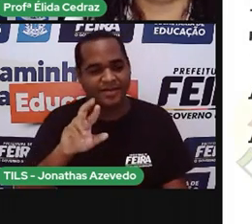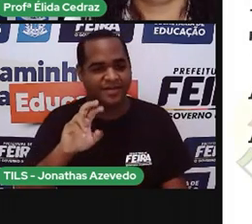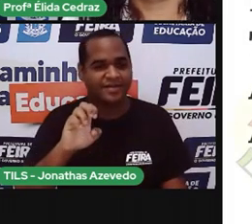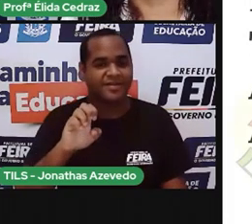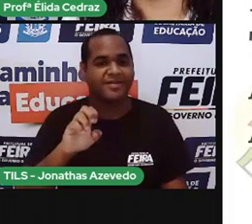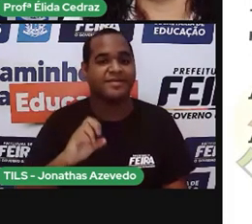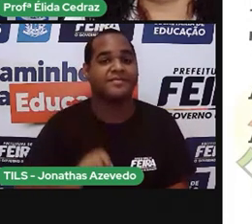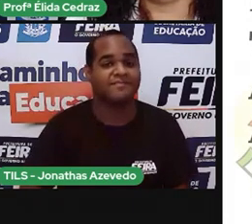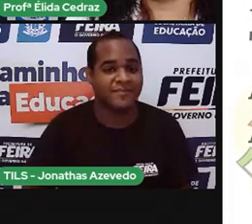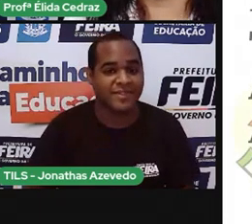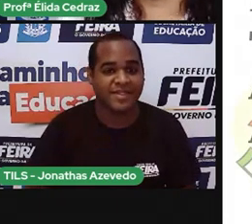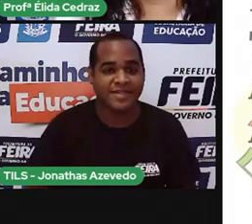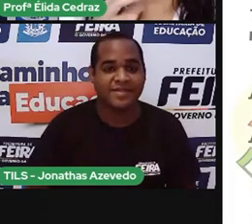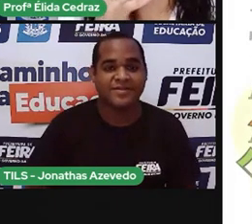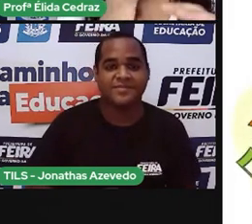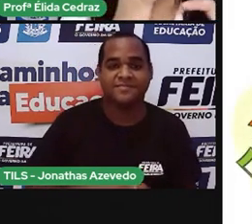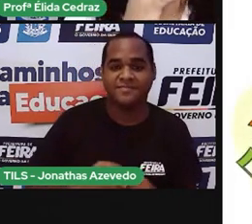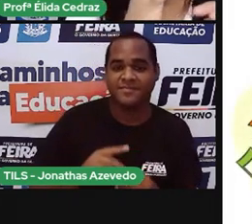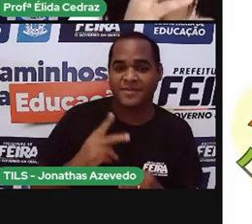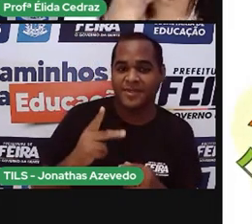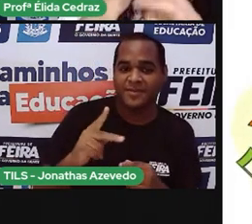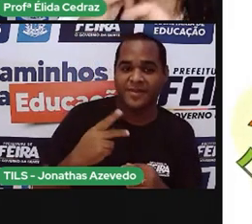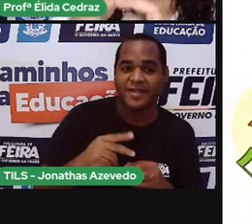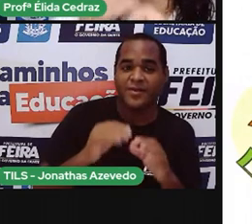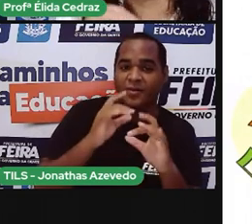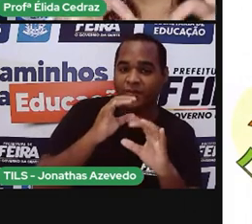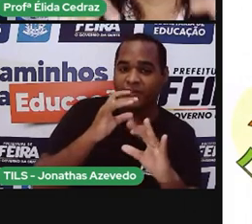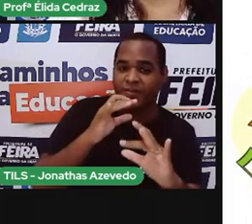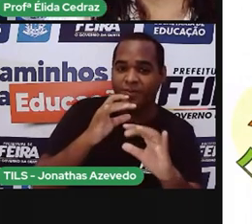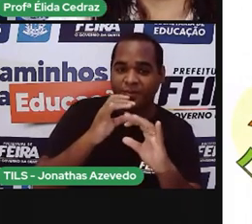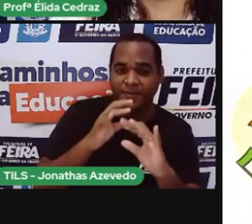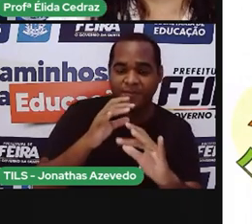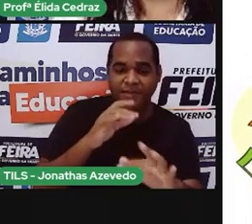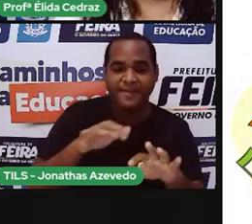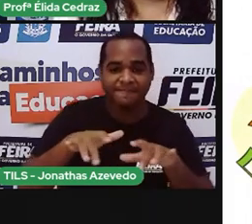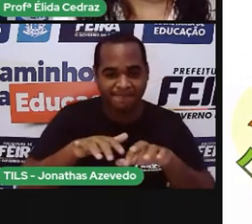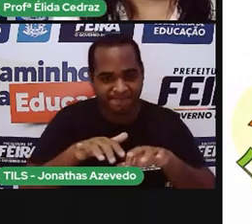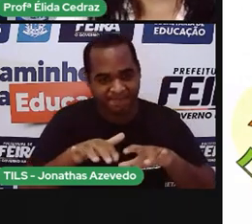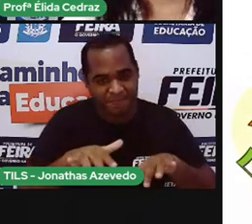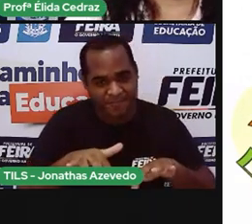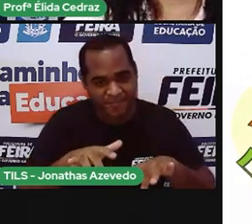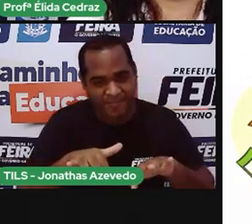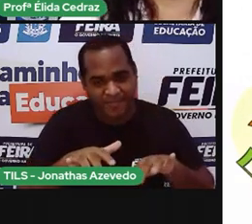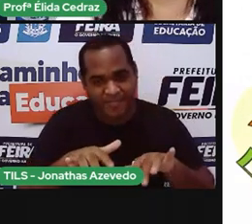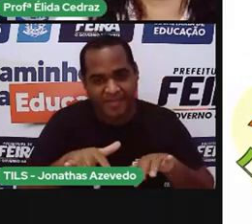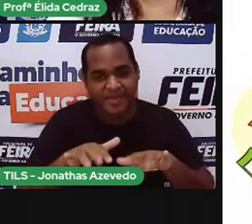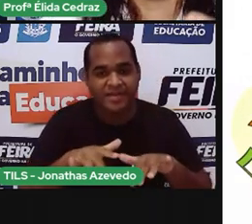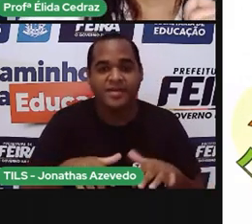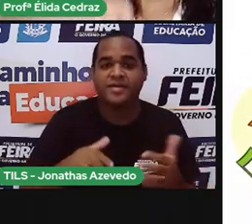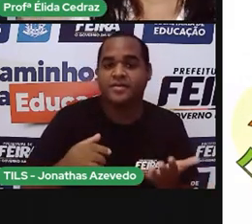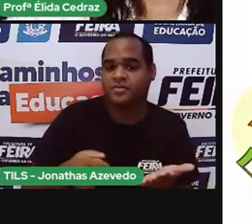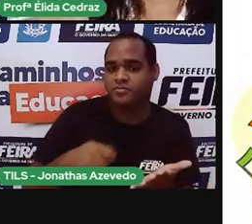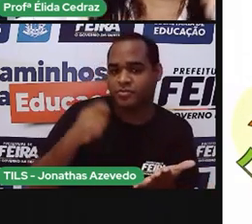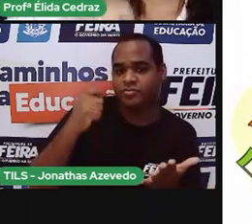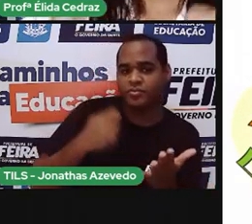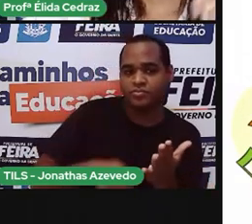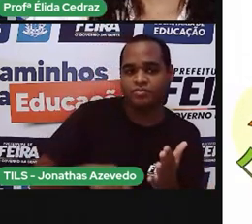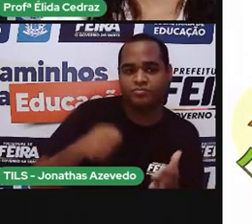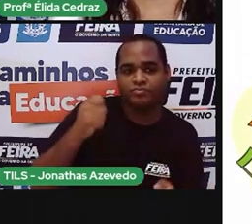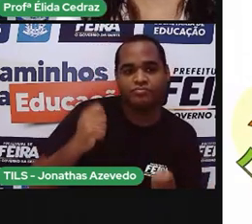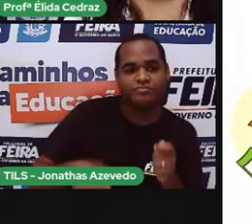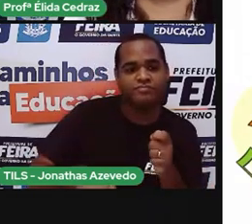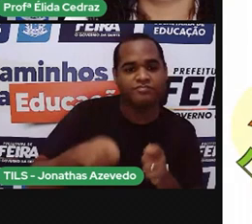Zé Tiro Liro li um pifarito pim plim plim um pianinho um